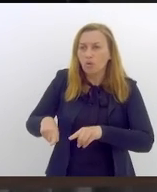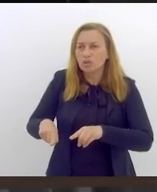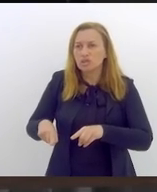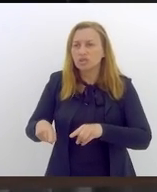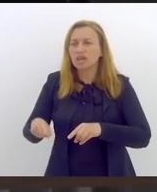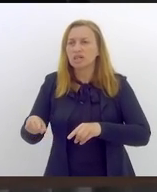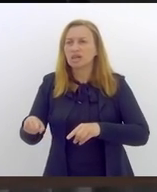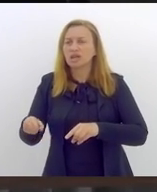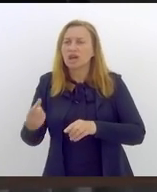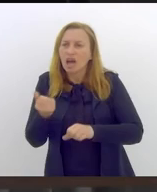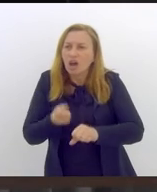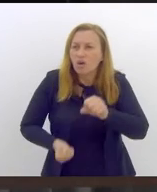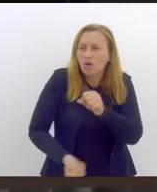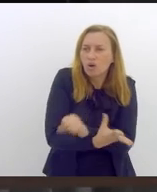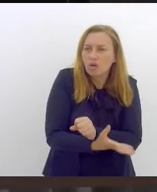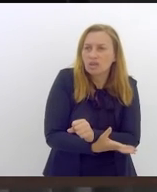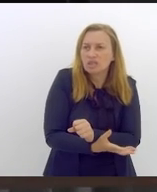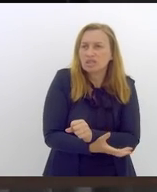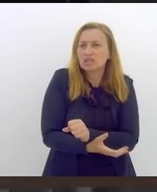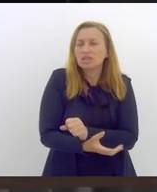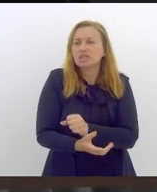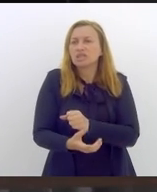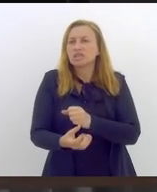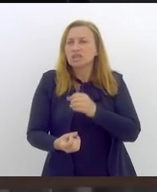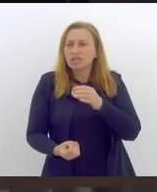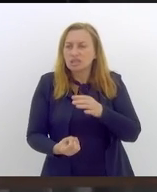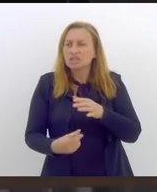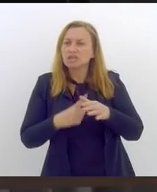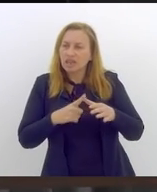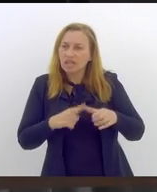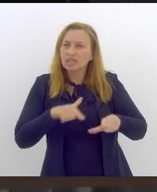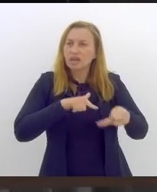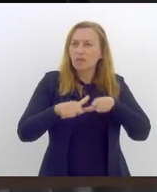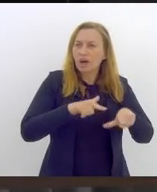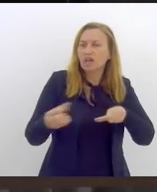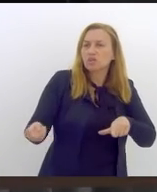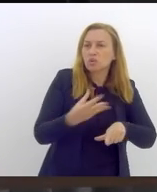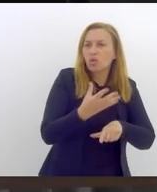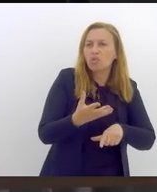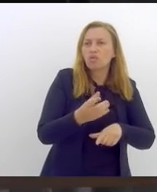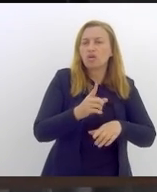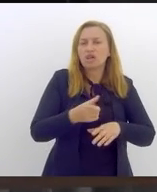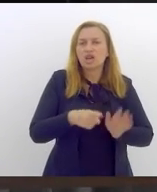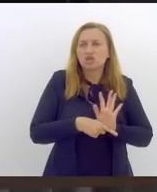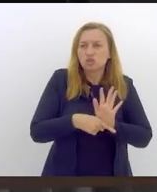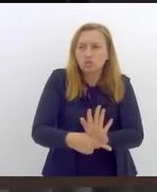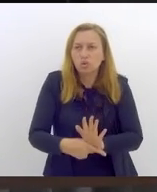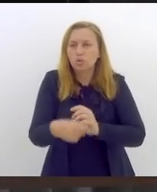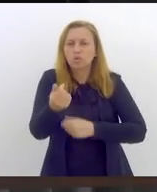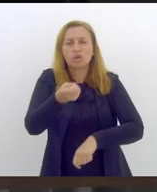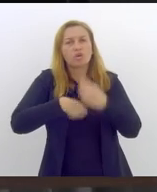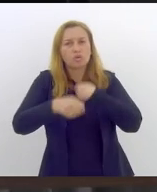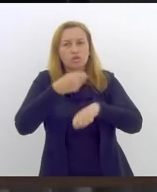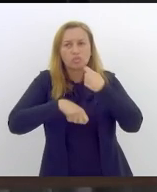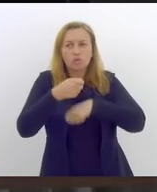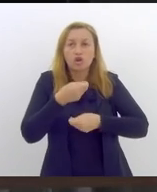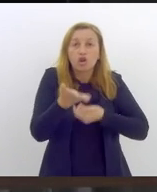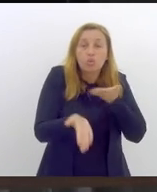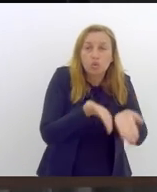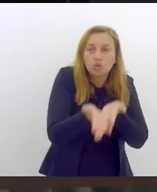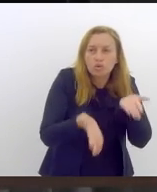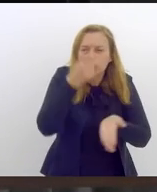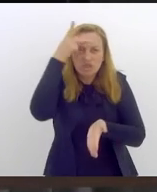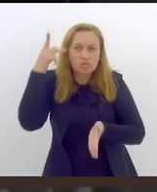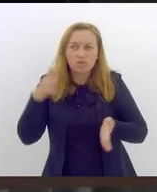gera emprego que gera renda que recuperou a economia que cuidou das pessoas